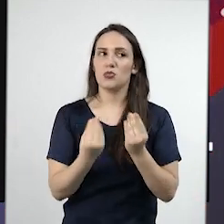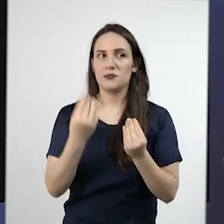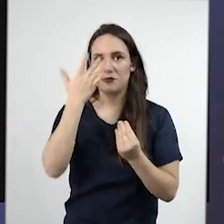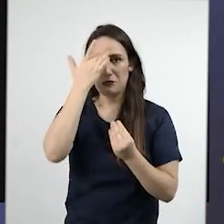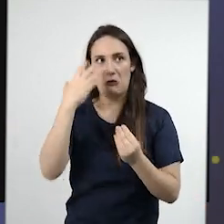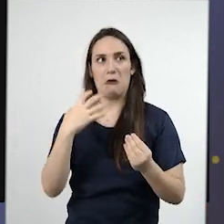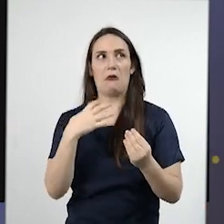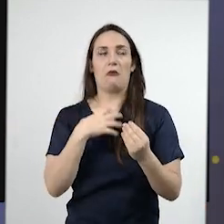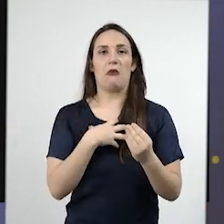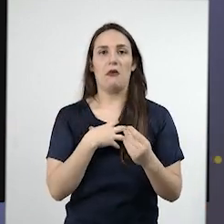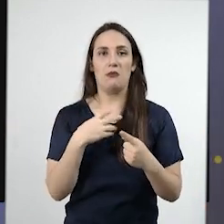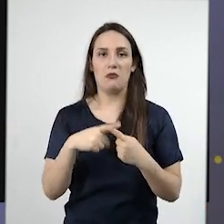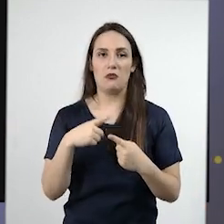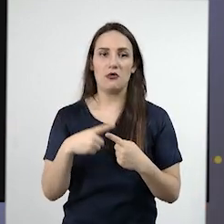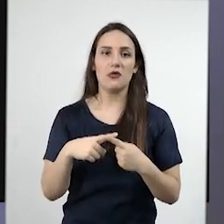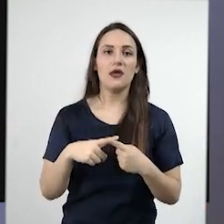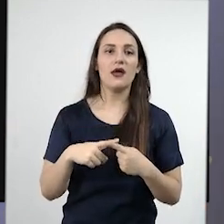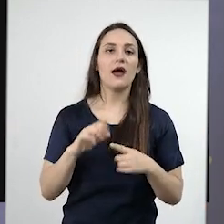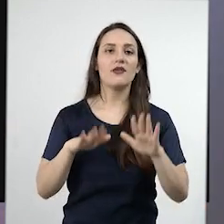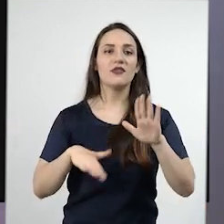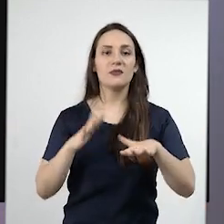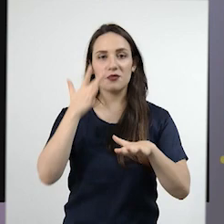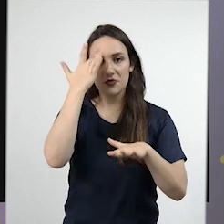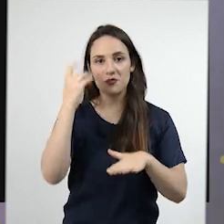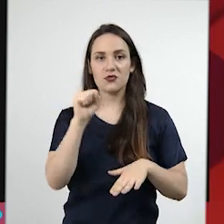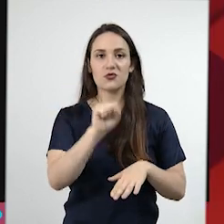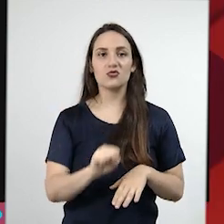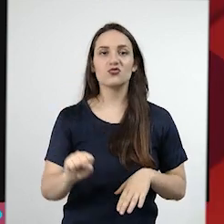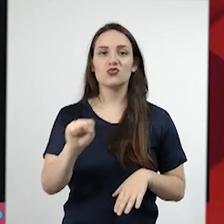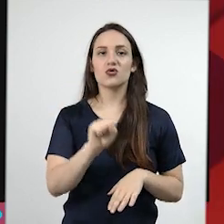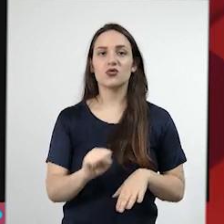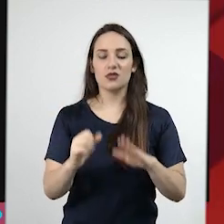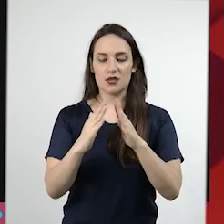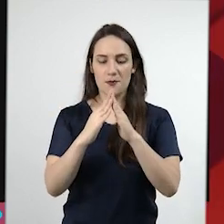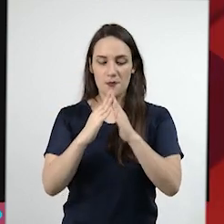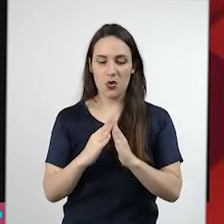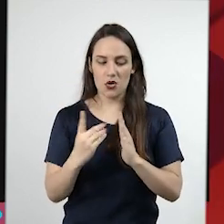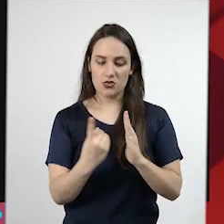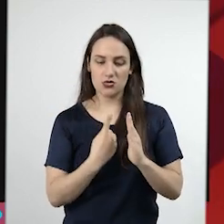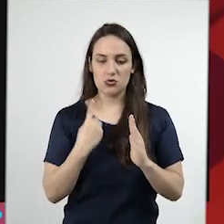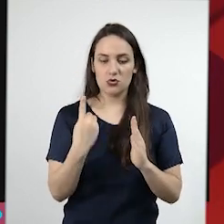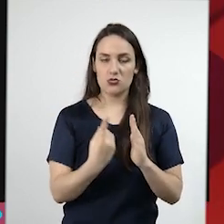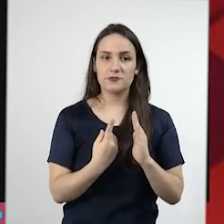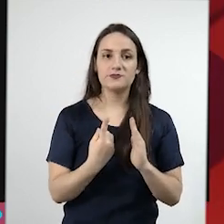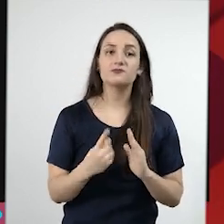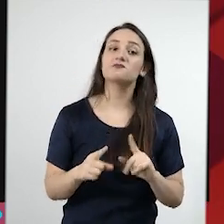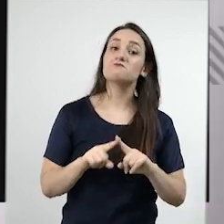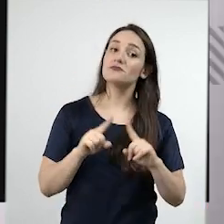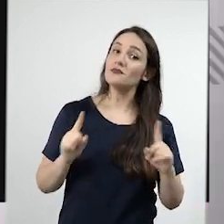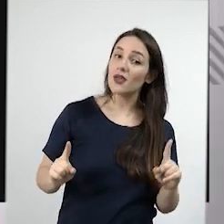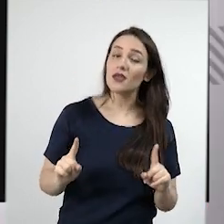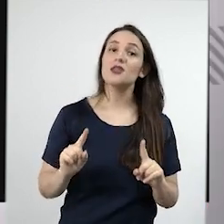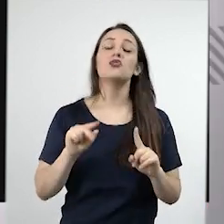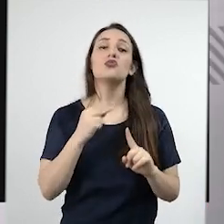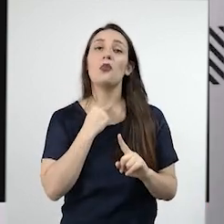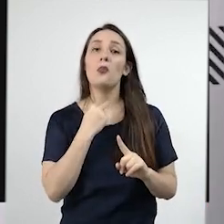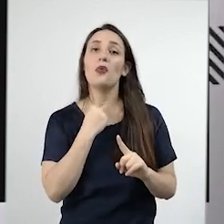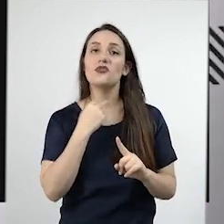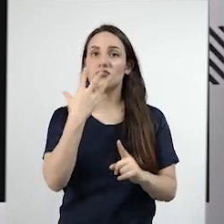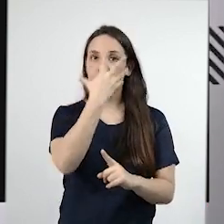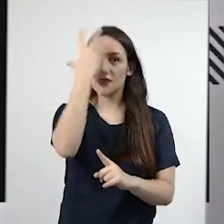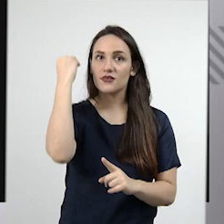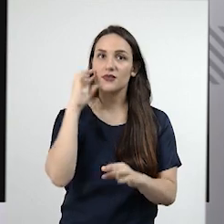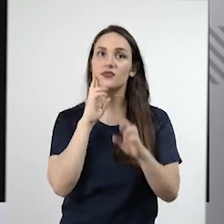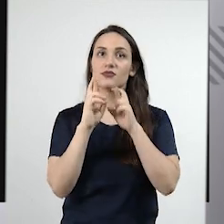muitas pessoas, principalmente aquelas que estão solteiras, que moram sozinhas, mas também não podemos esquecer dos